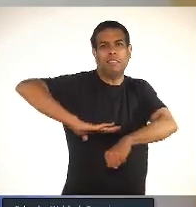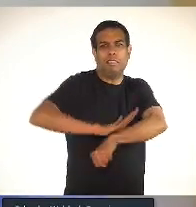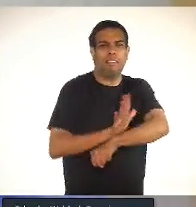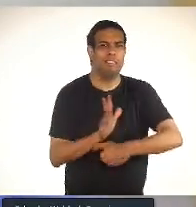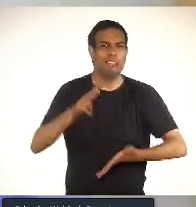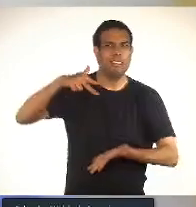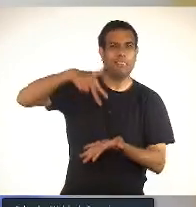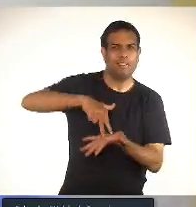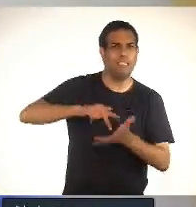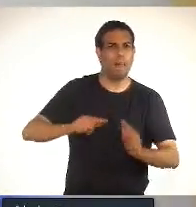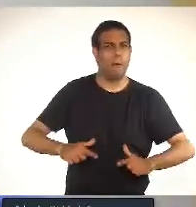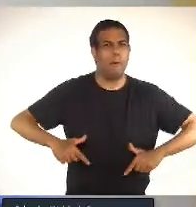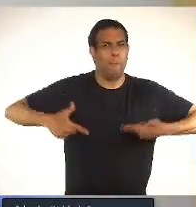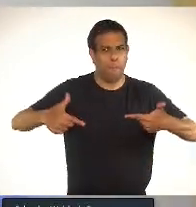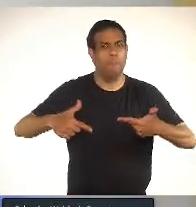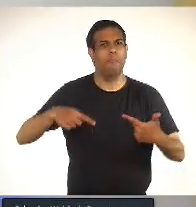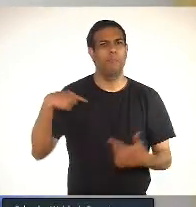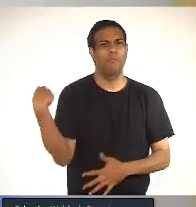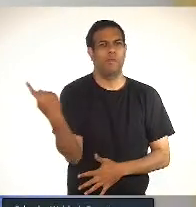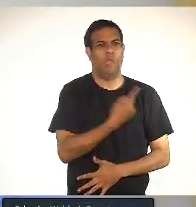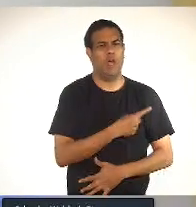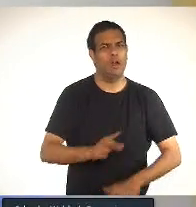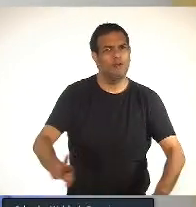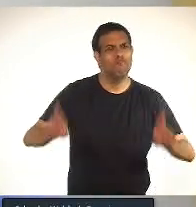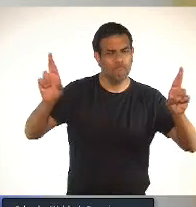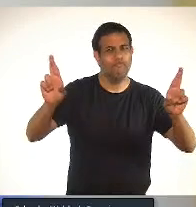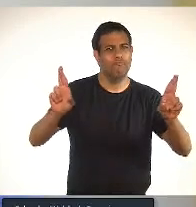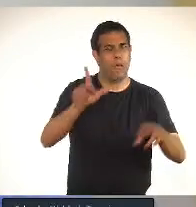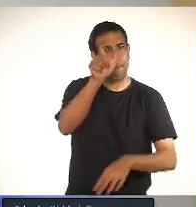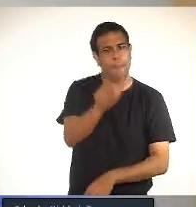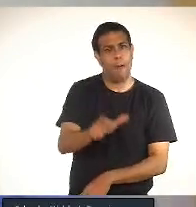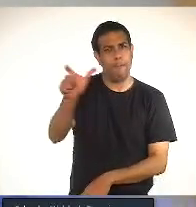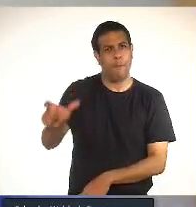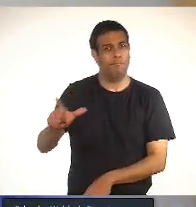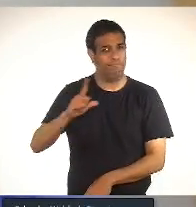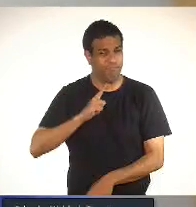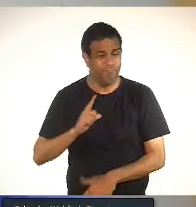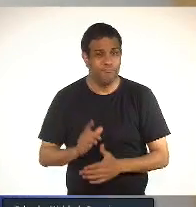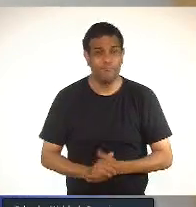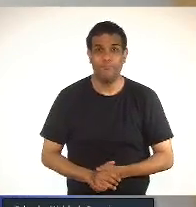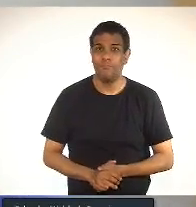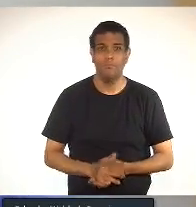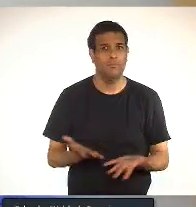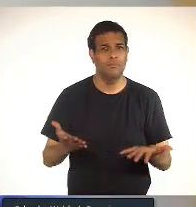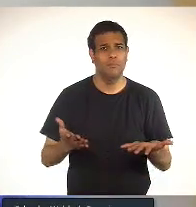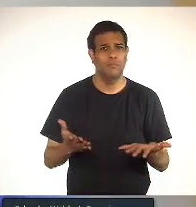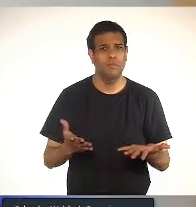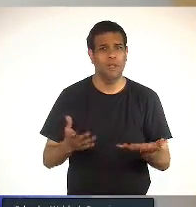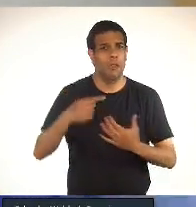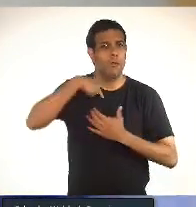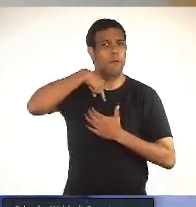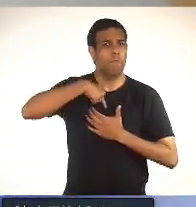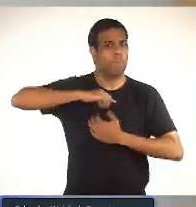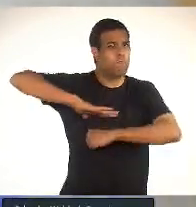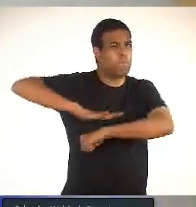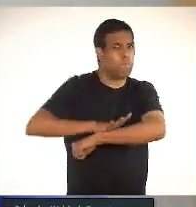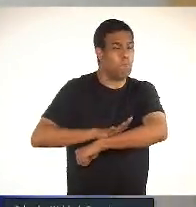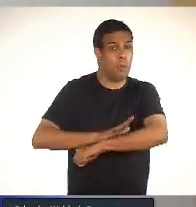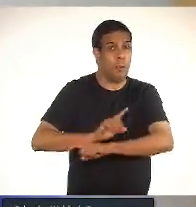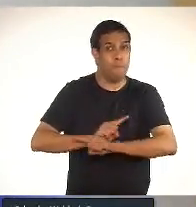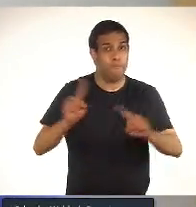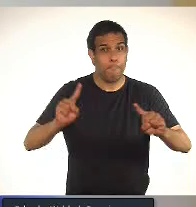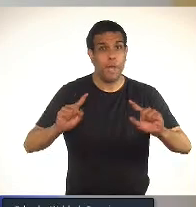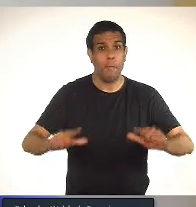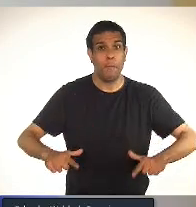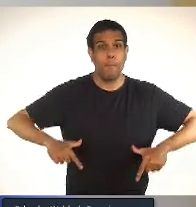postura ativa que se espera daqueles e daquelas que não apenas não praticam o racismo, mas que podem e